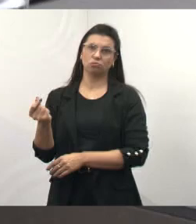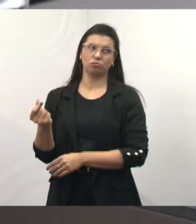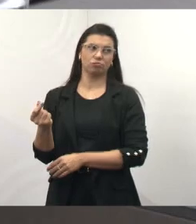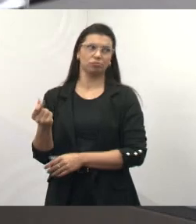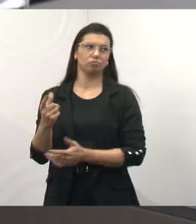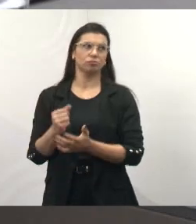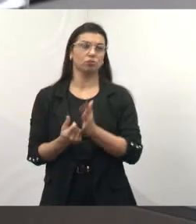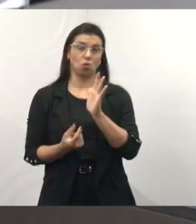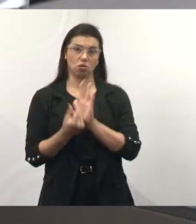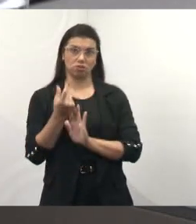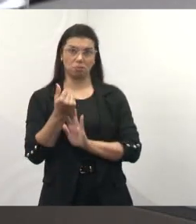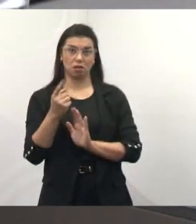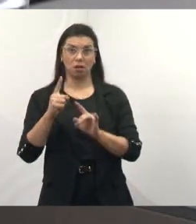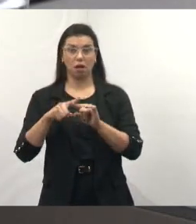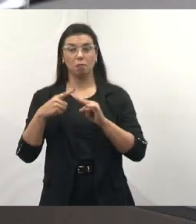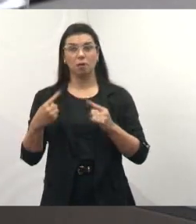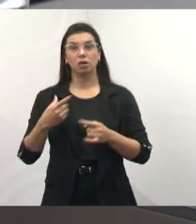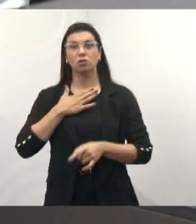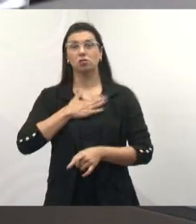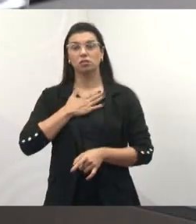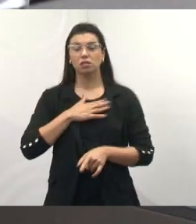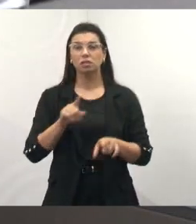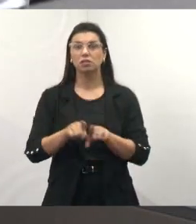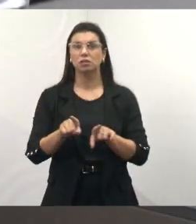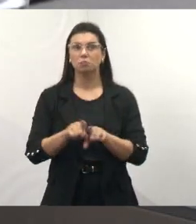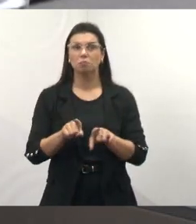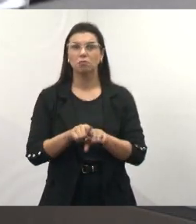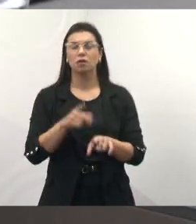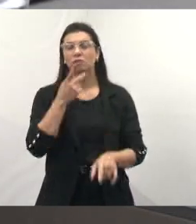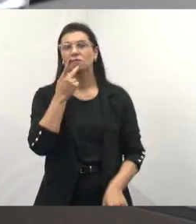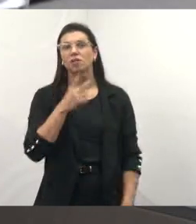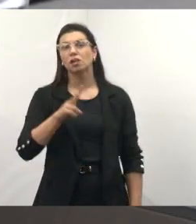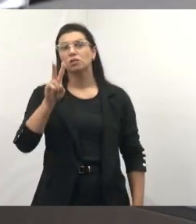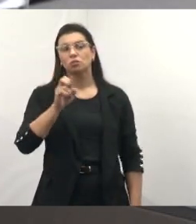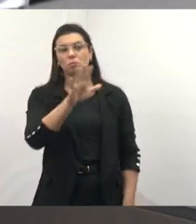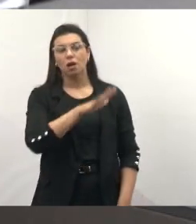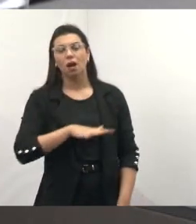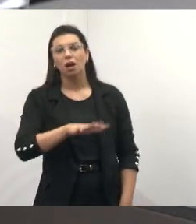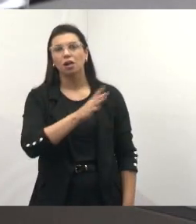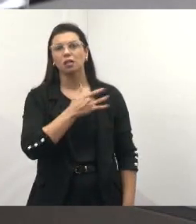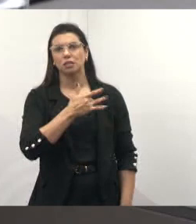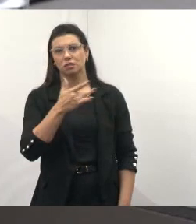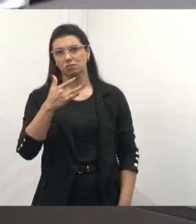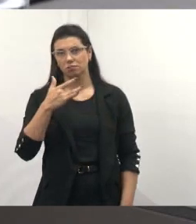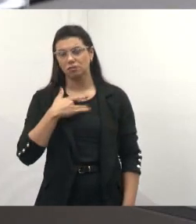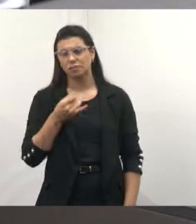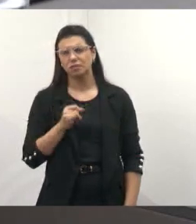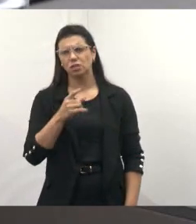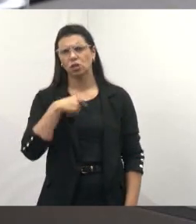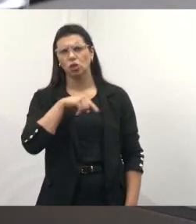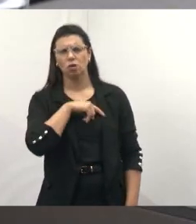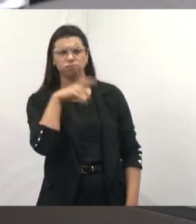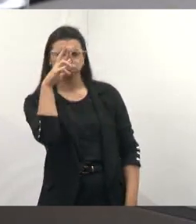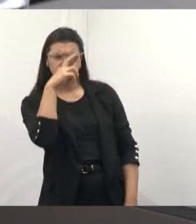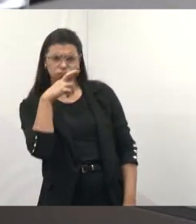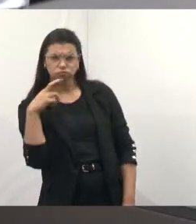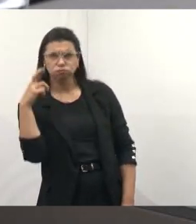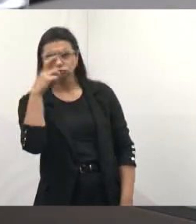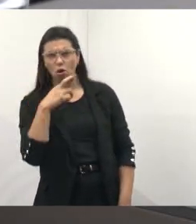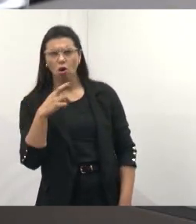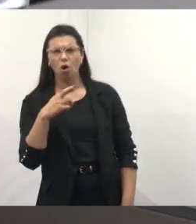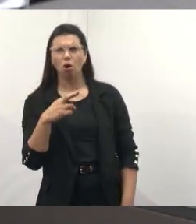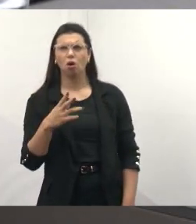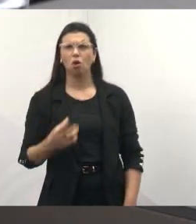Gostaria também de falar um pouquinho das áreas de saúde, né, do que foi investido. Então, se a gente for analisar, né,